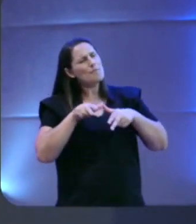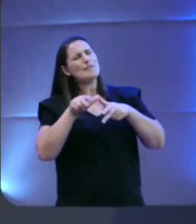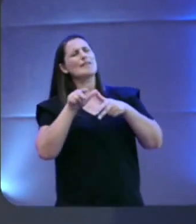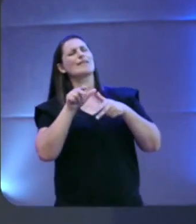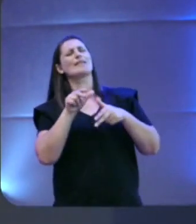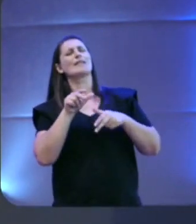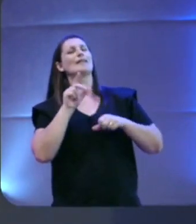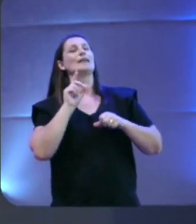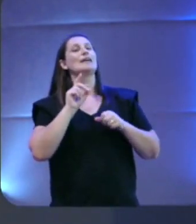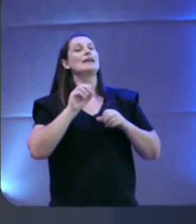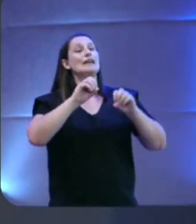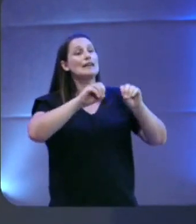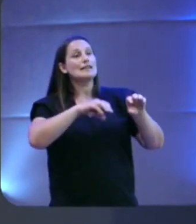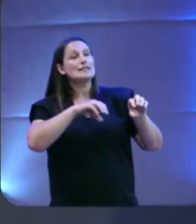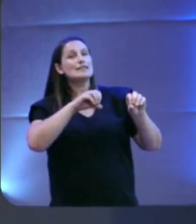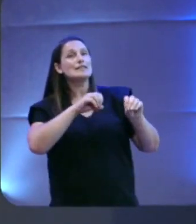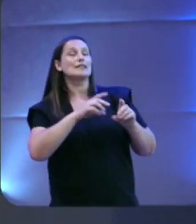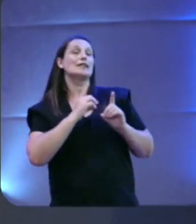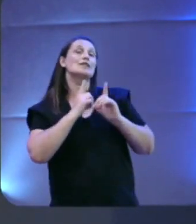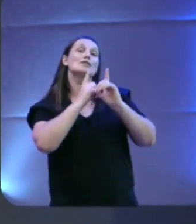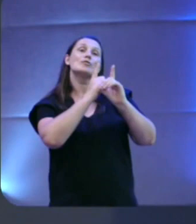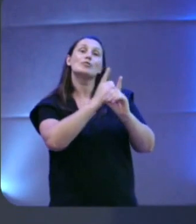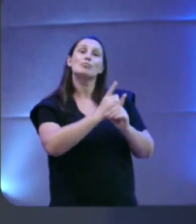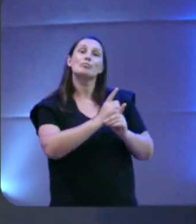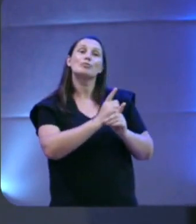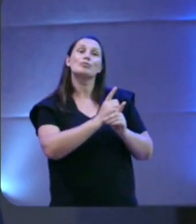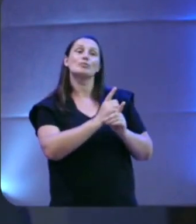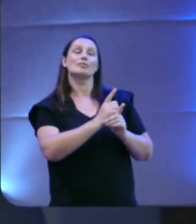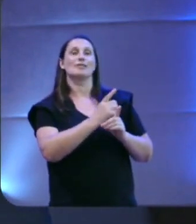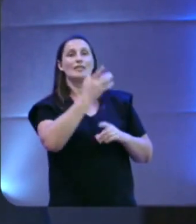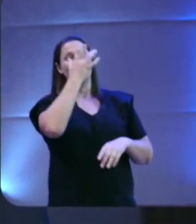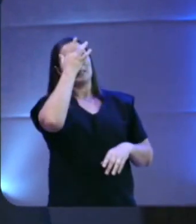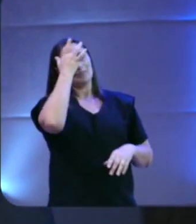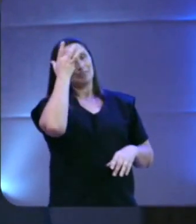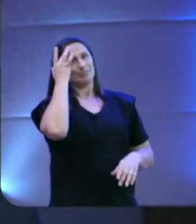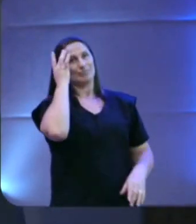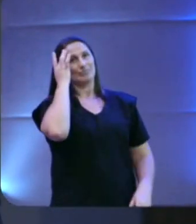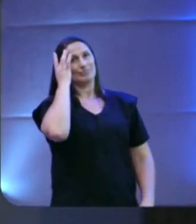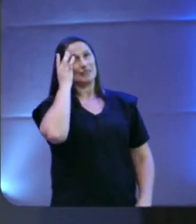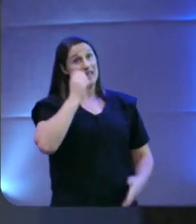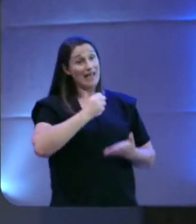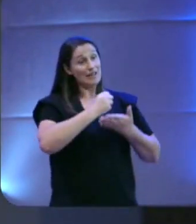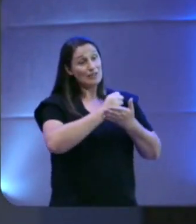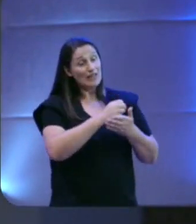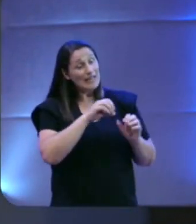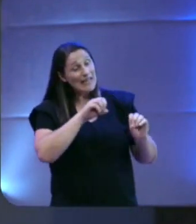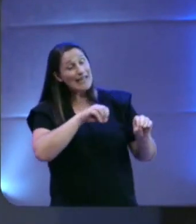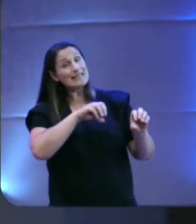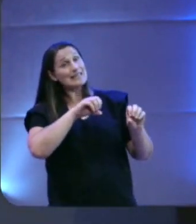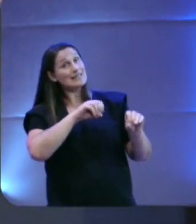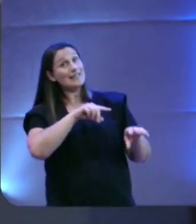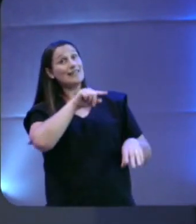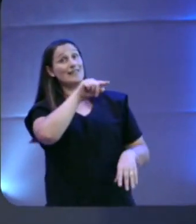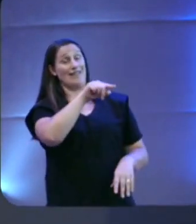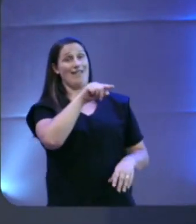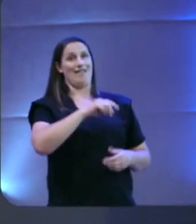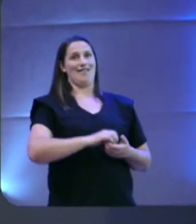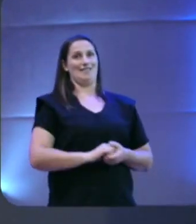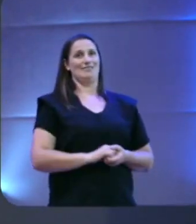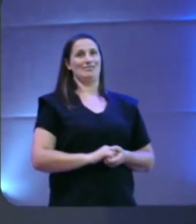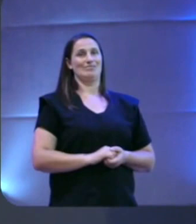para aí não. Você ajuda essa pessoa a multiplicar mais um discípulo. Ensina ela a fazer o que você fez com